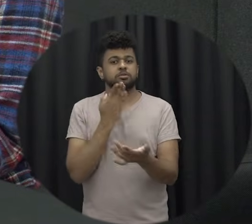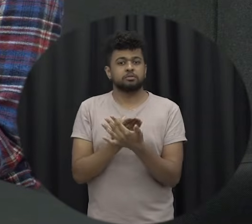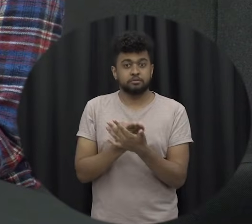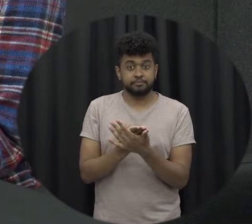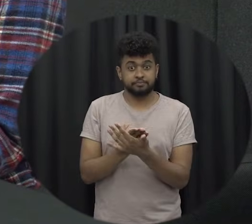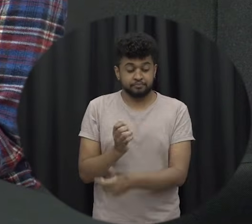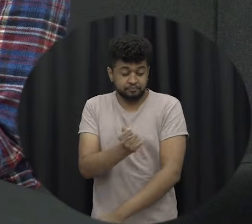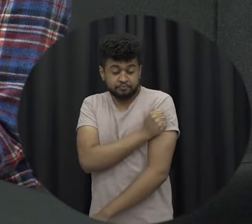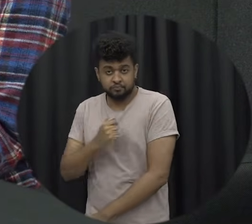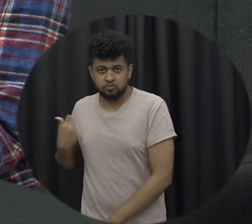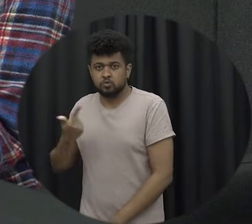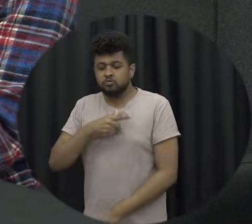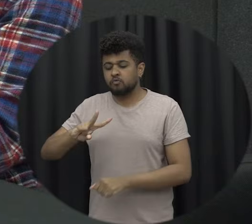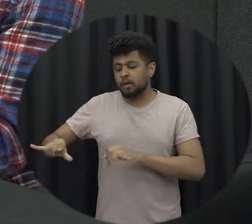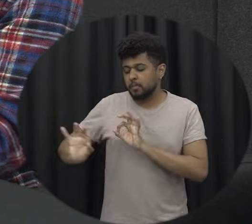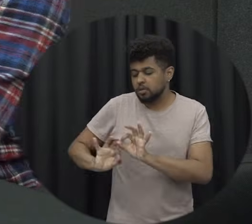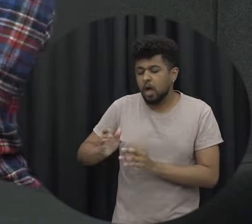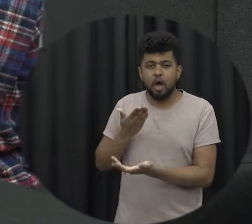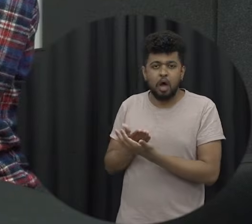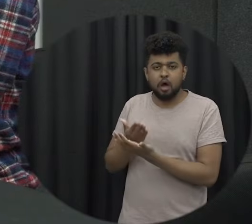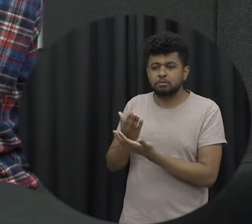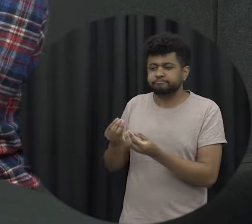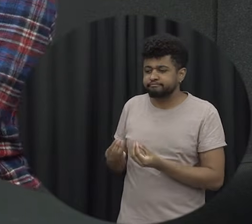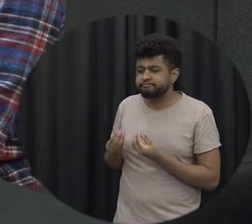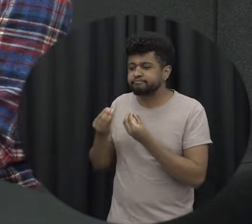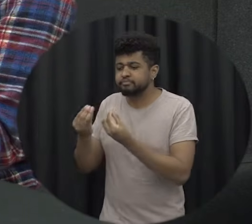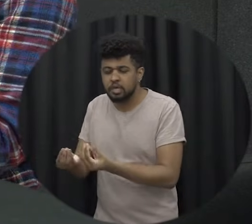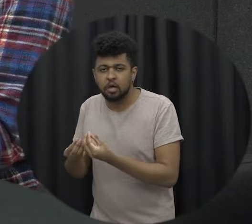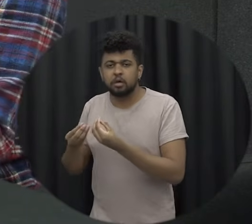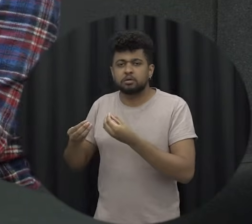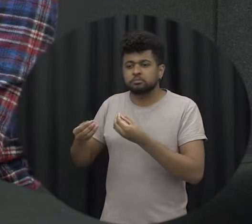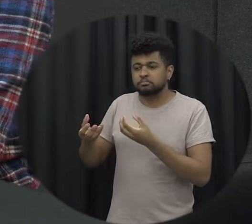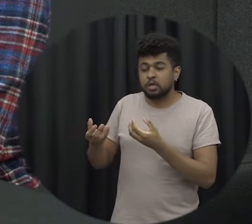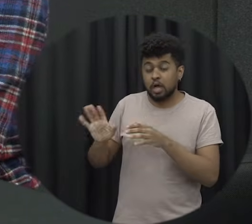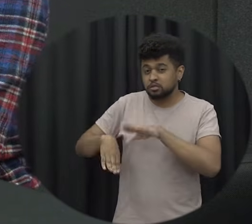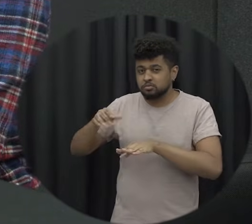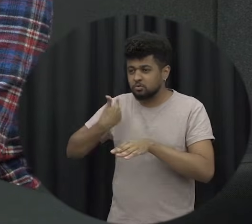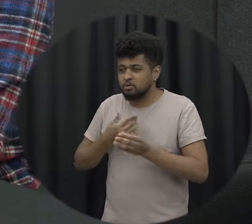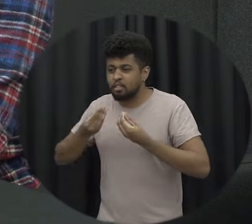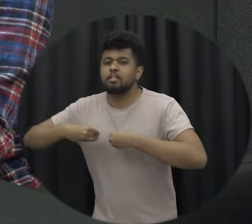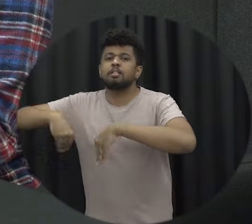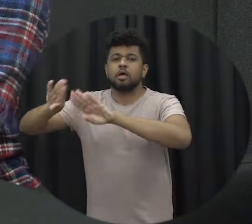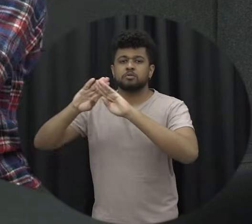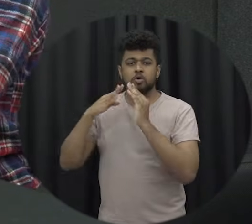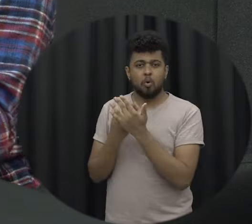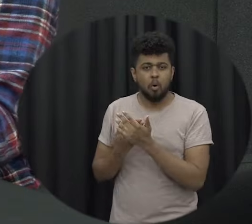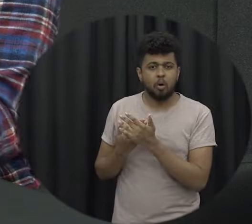aplicar aulas simuladas, às vezes a gente os leva em escolas para aplicar algumas aulas,